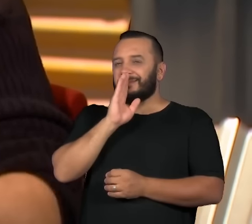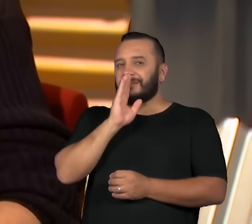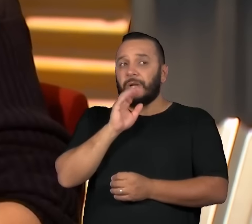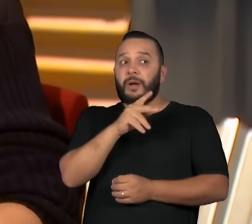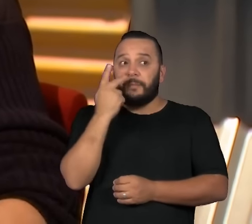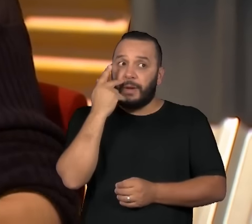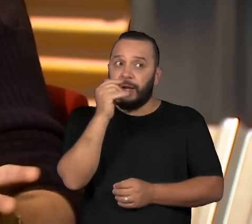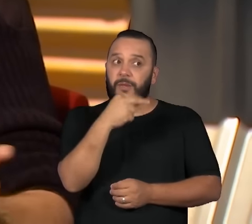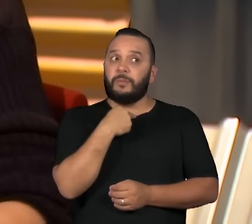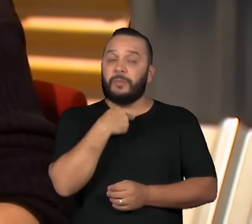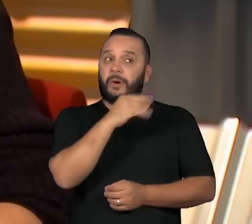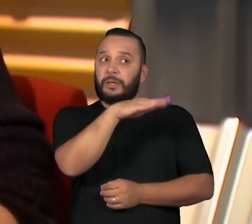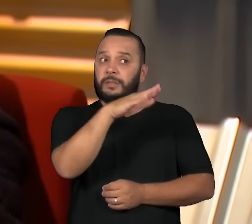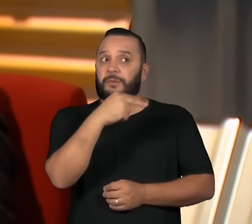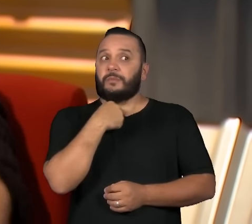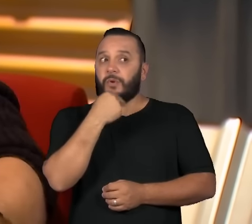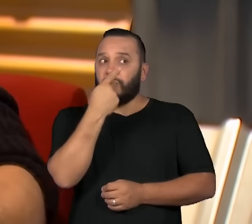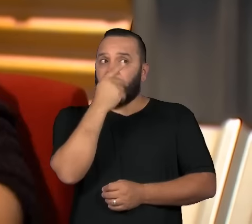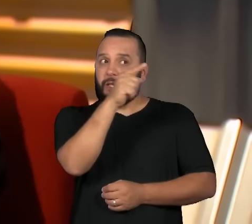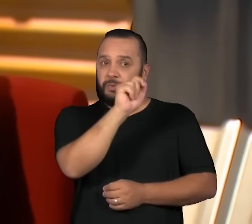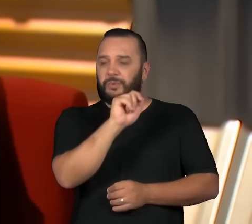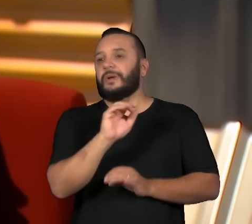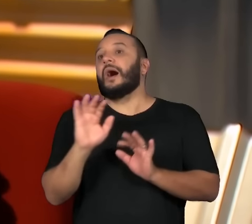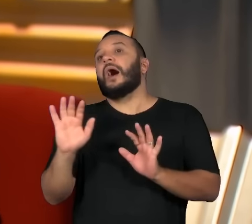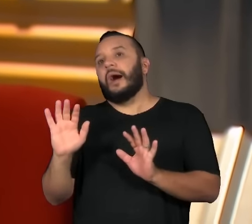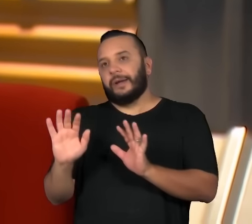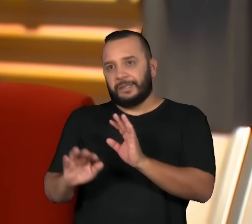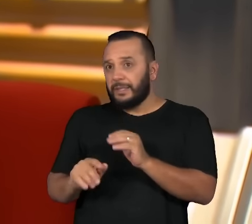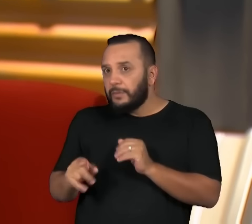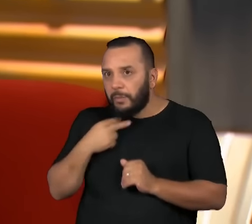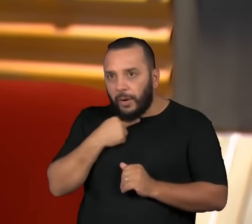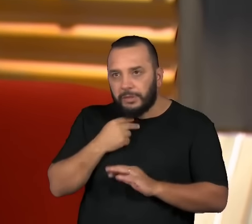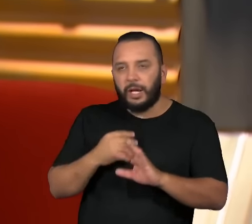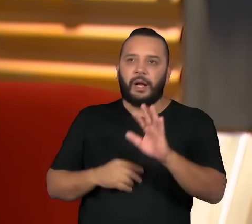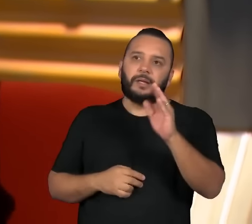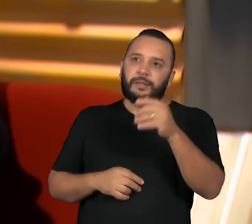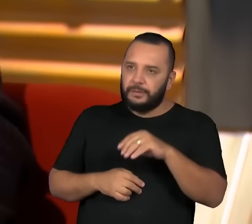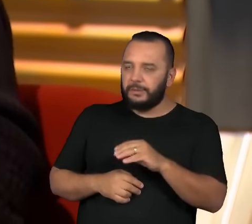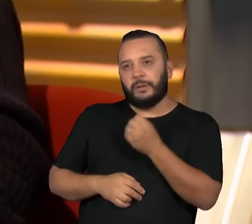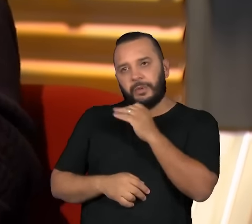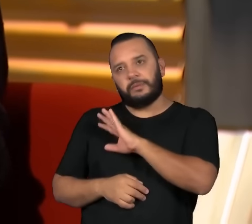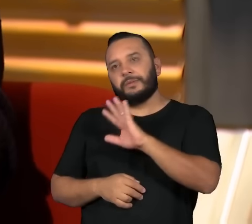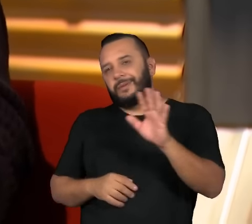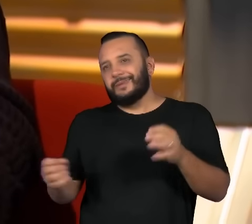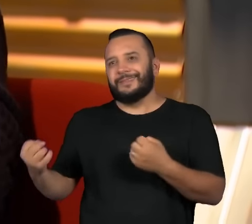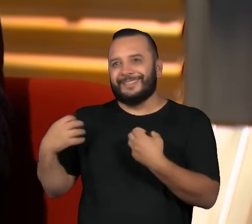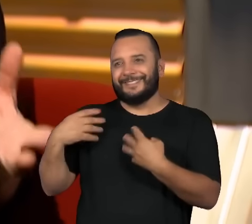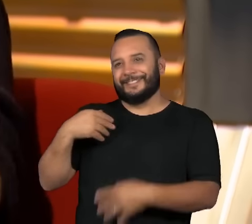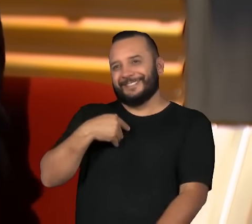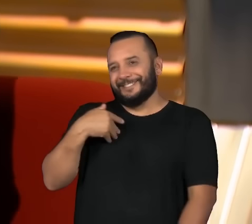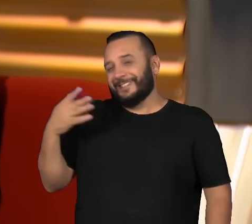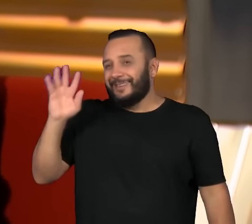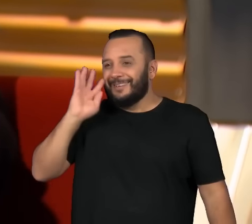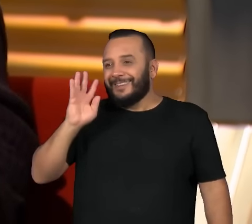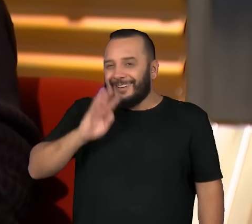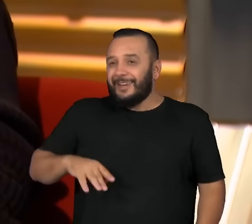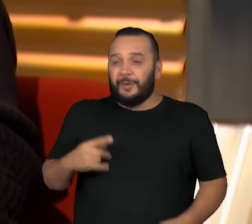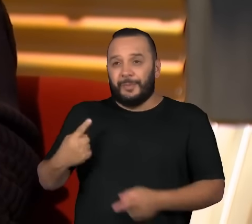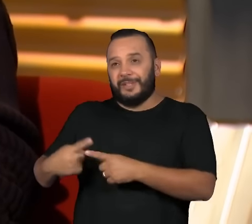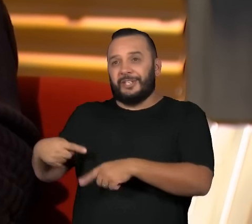mais, entendeu? Você falou, porra, isso também? O tempo todo, né? Mas é legal, porque pô, eles estão vindo de uma